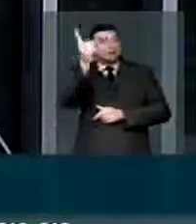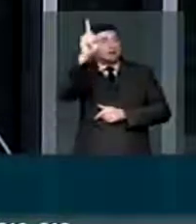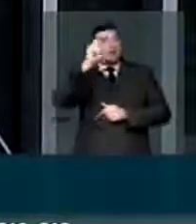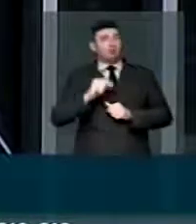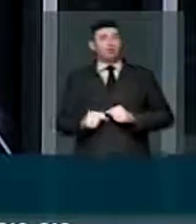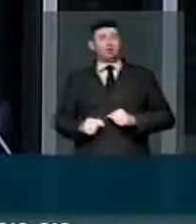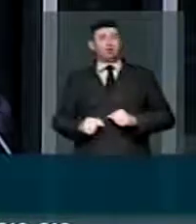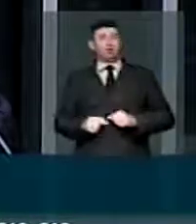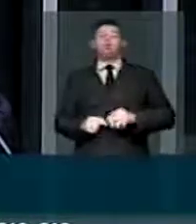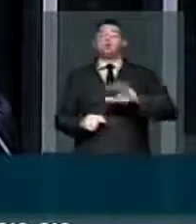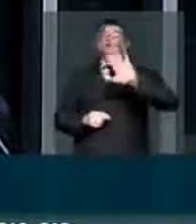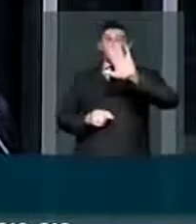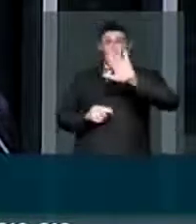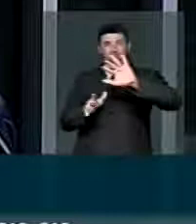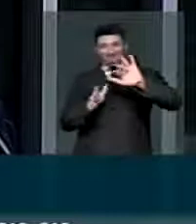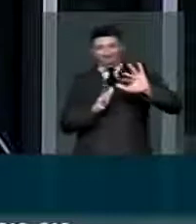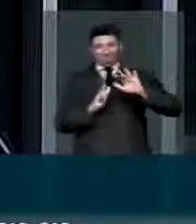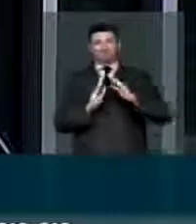Pois bem,